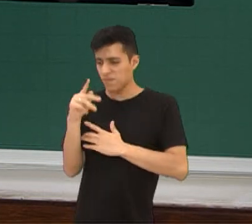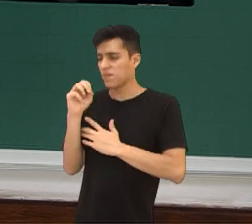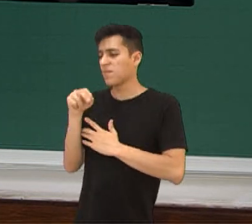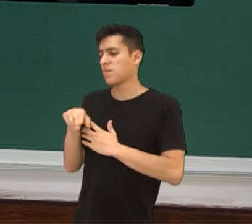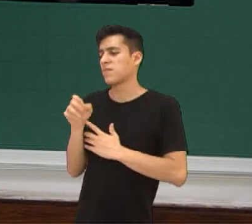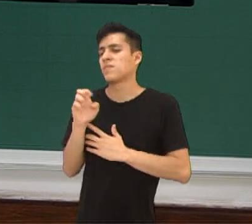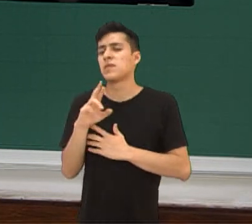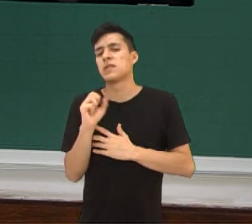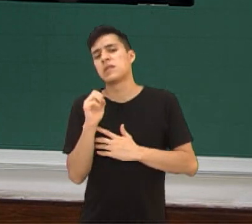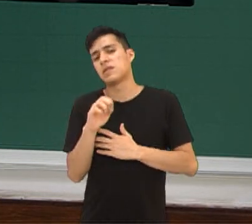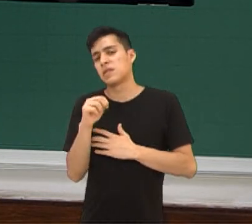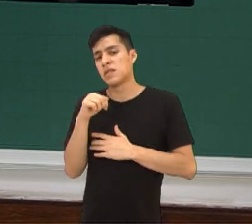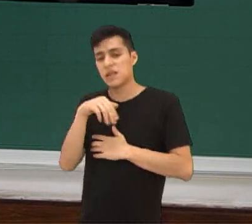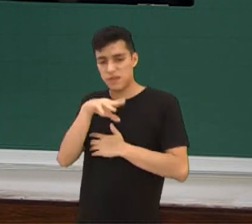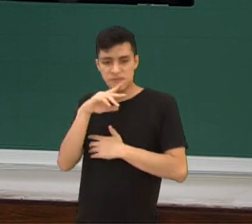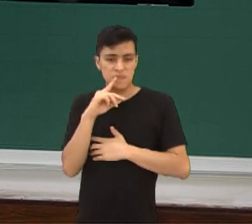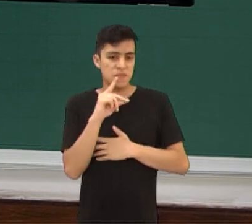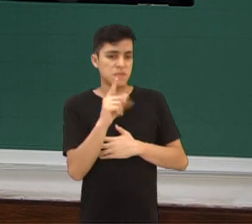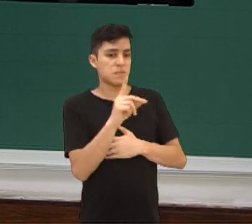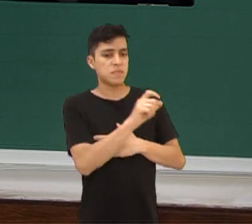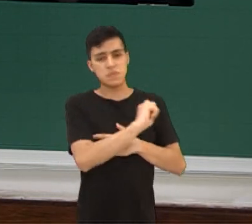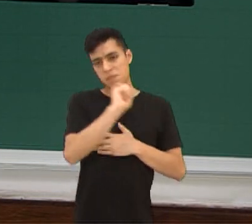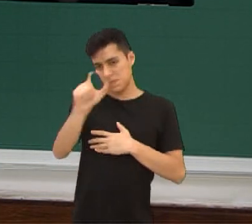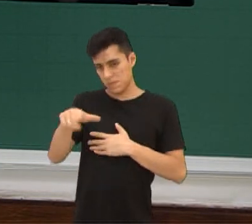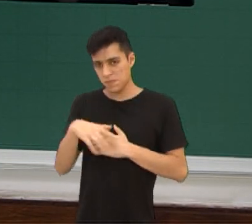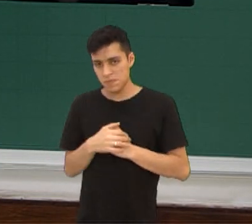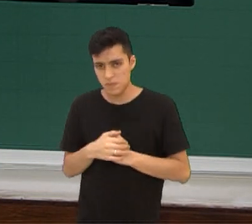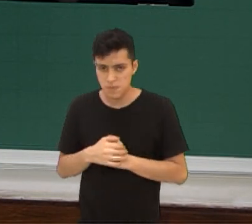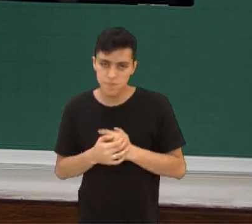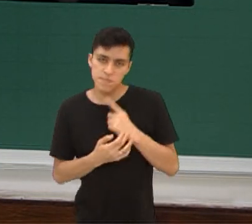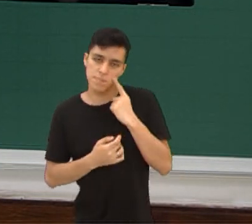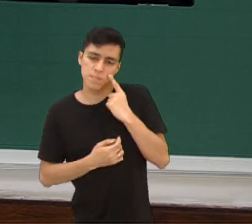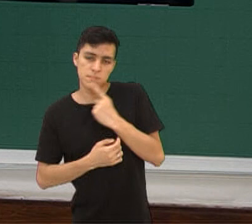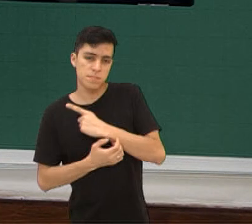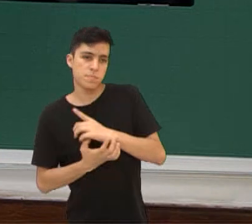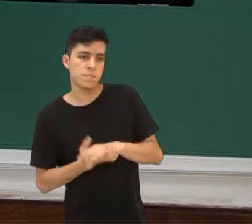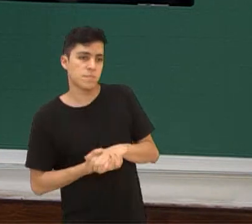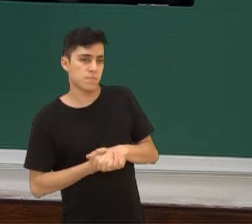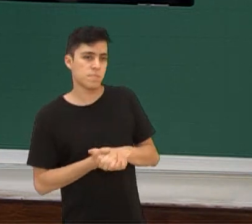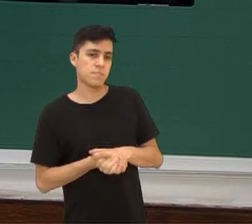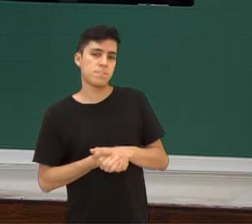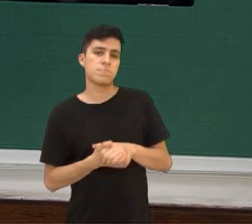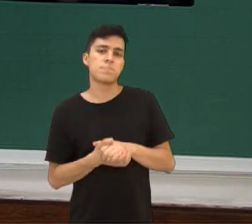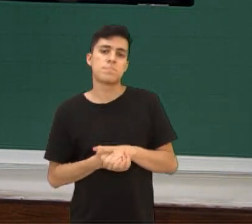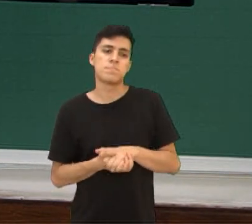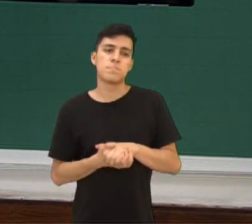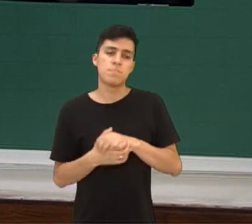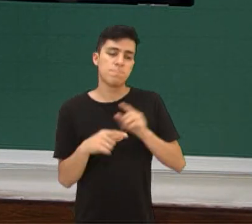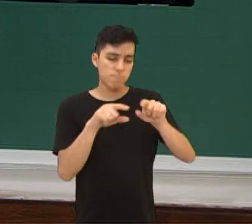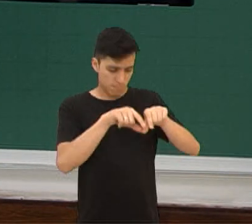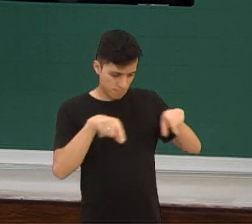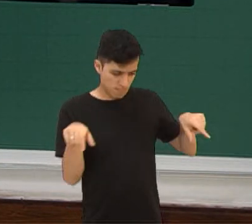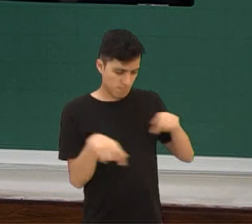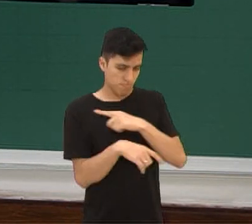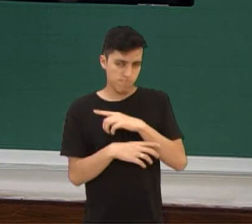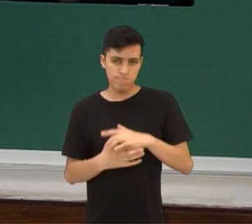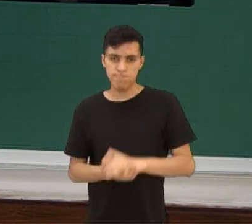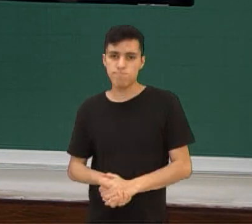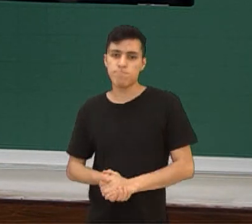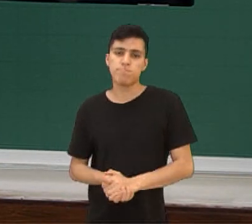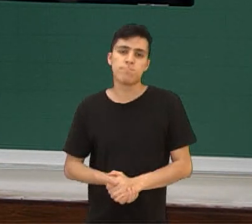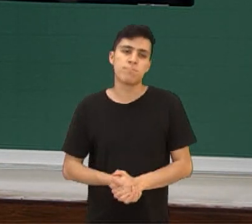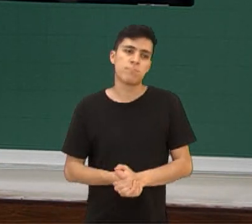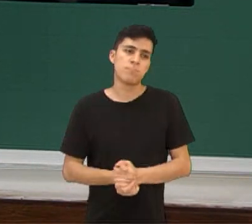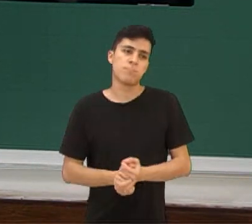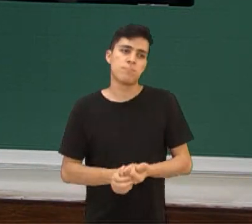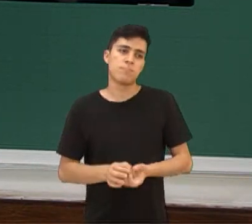ele é mais duradouro, ele é mais duradouro. Né? A ver, minha amiga Lola se ha vuelto insoportável, sempre